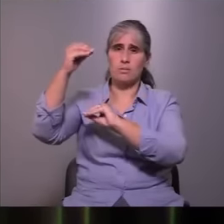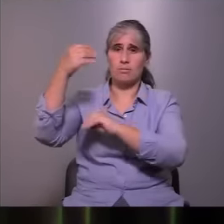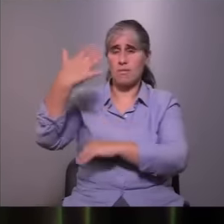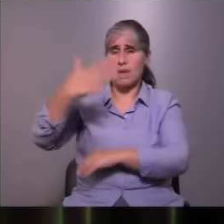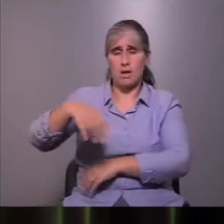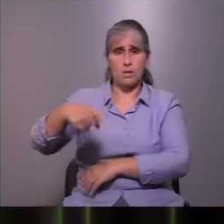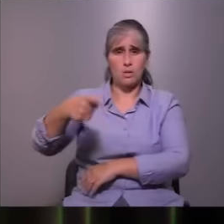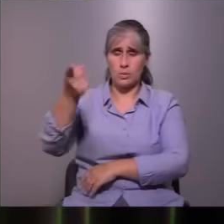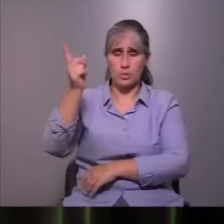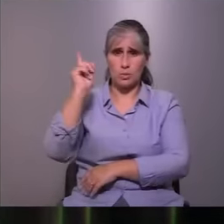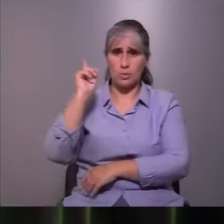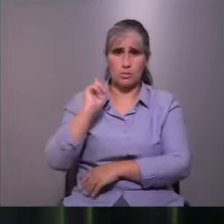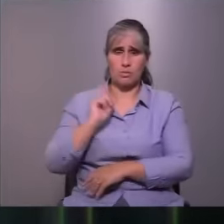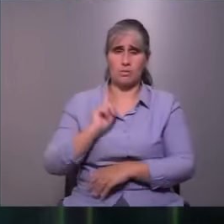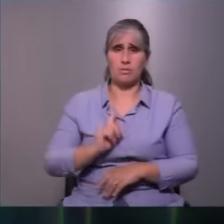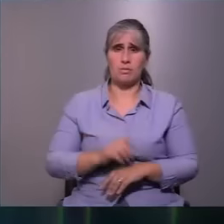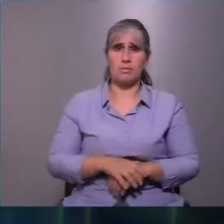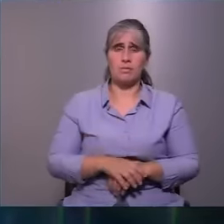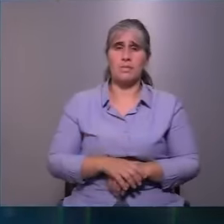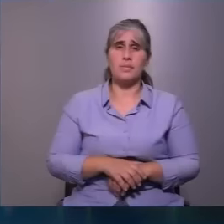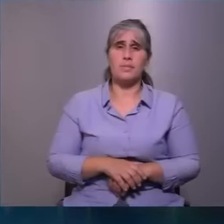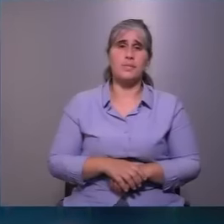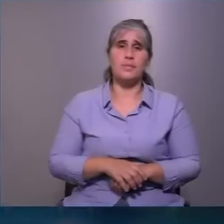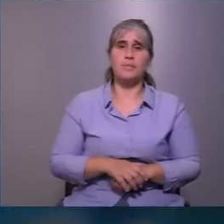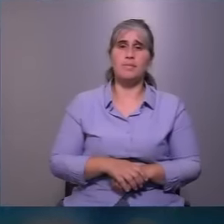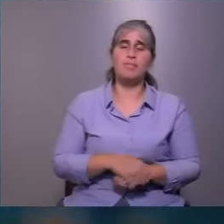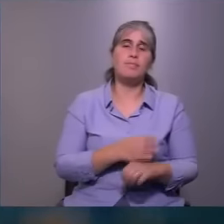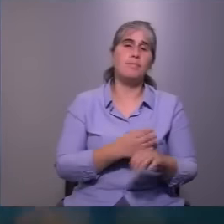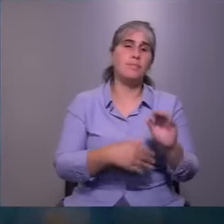nem a lua durante a